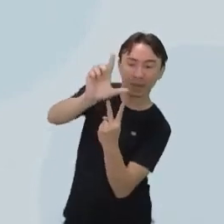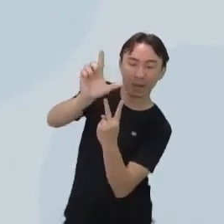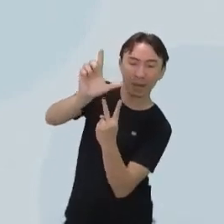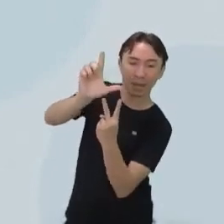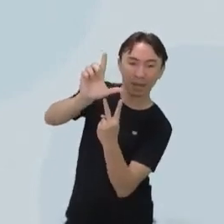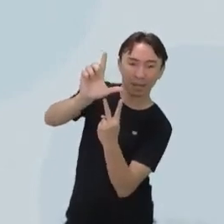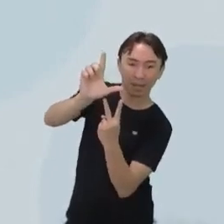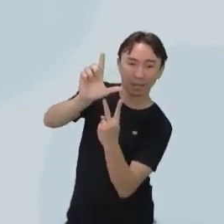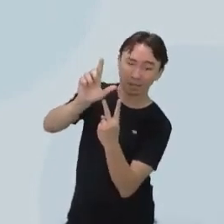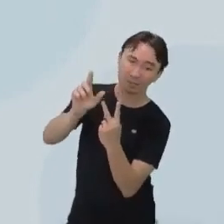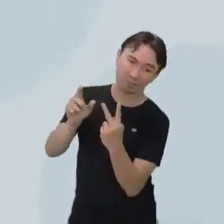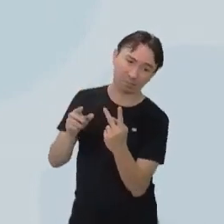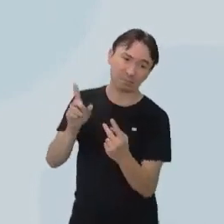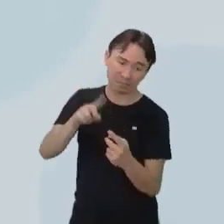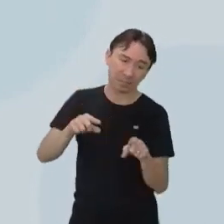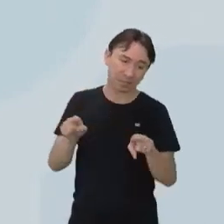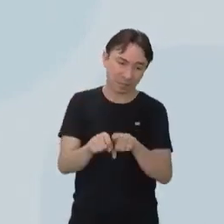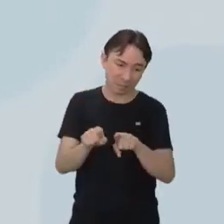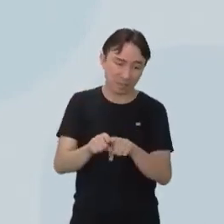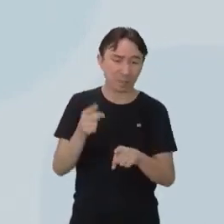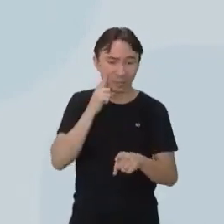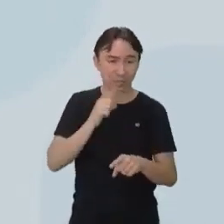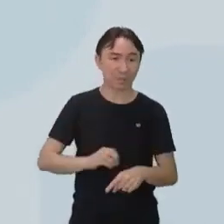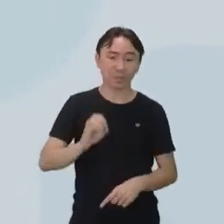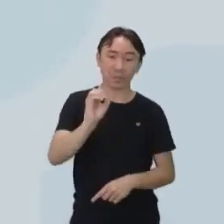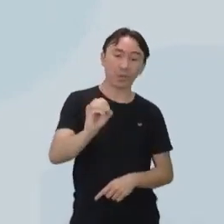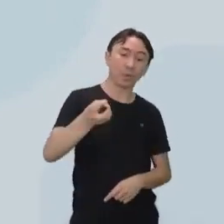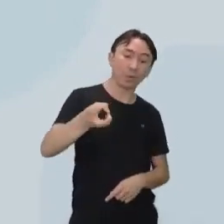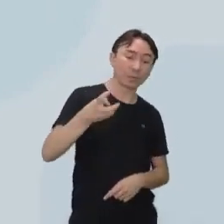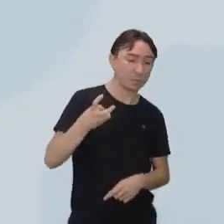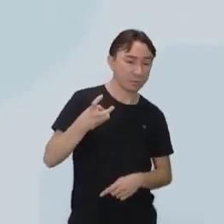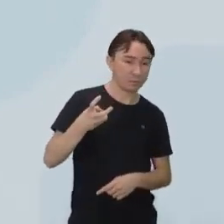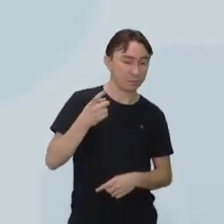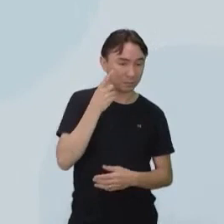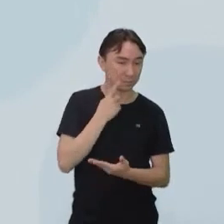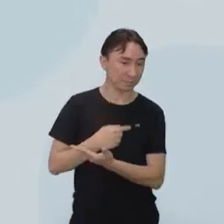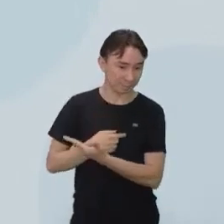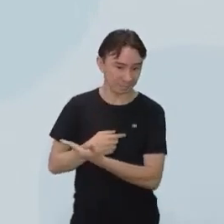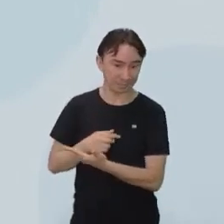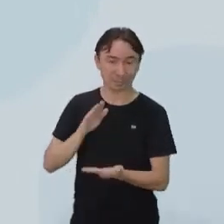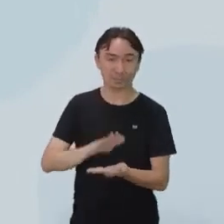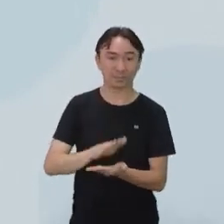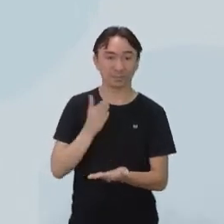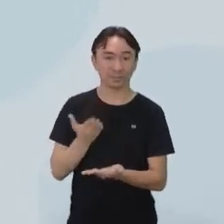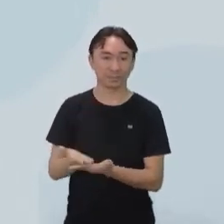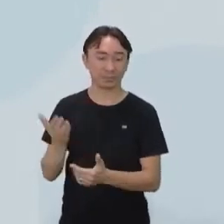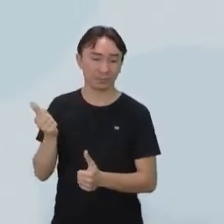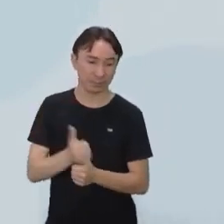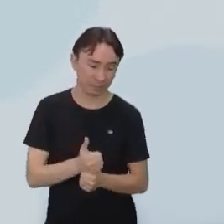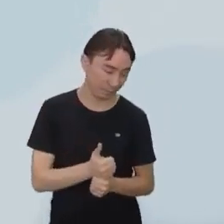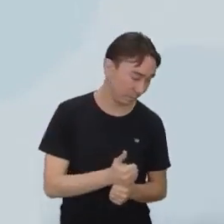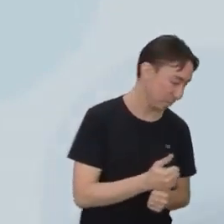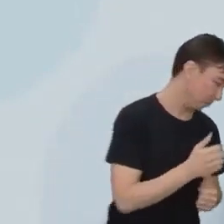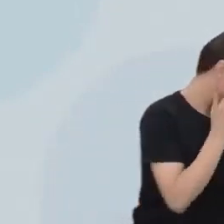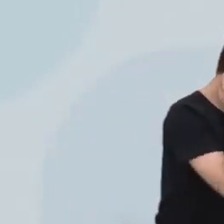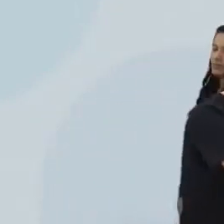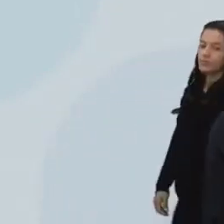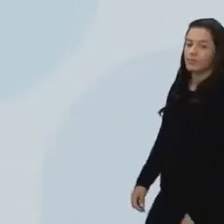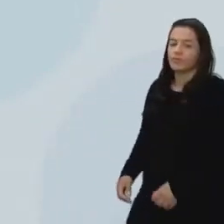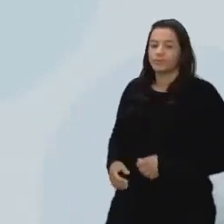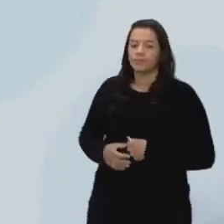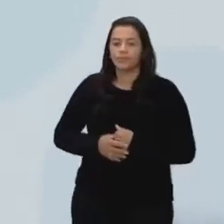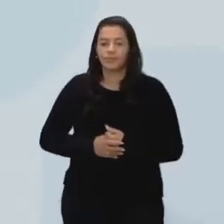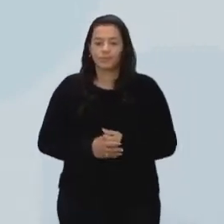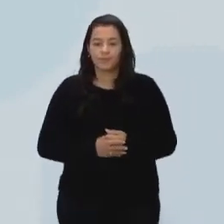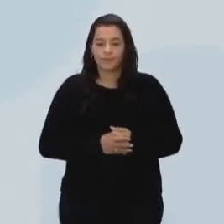tem o oxigênio. O oxigênio, pode perceber também, professor, que igual ao carbono, ele tem